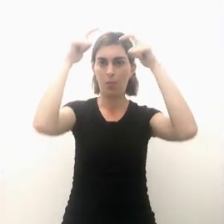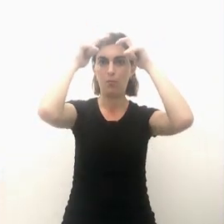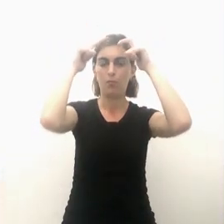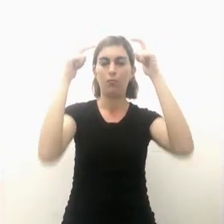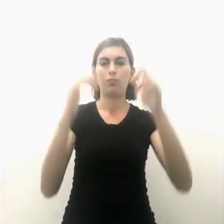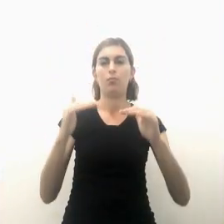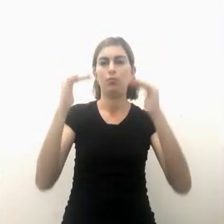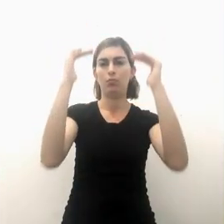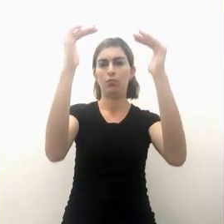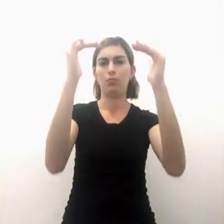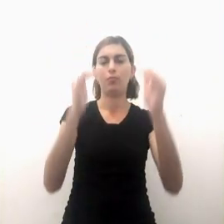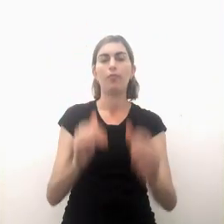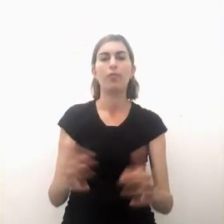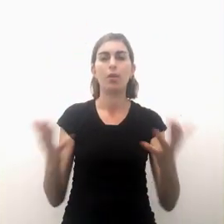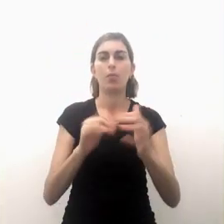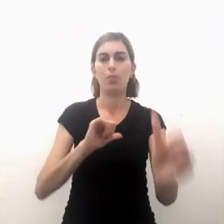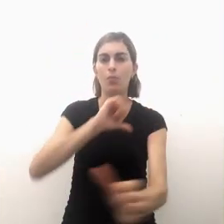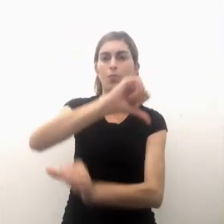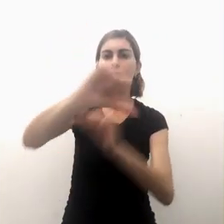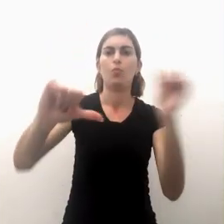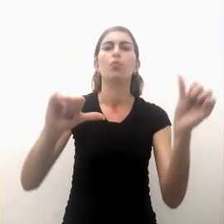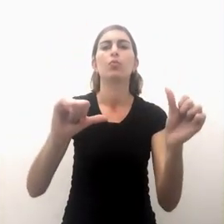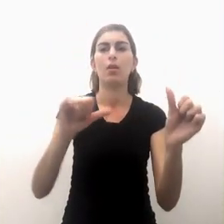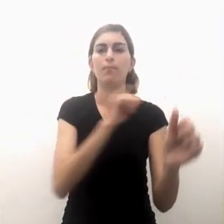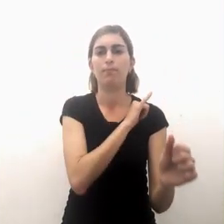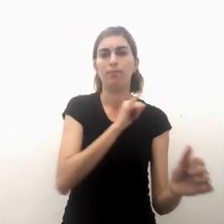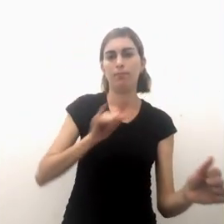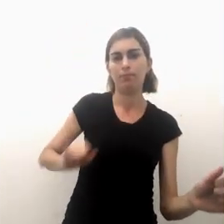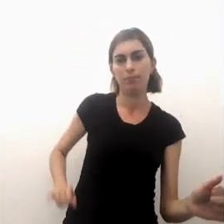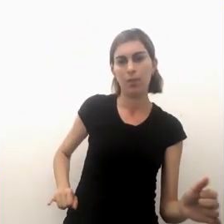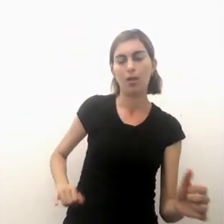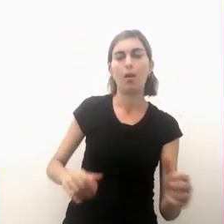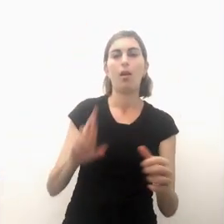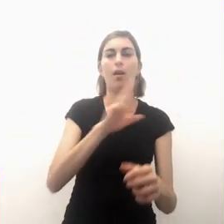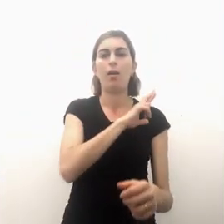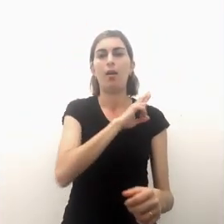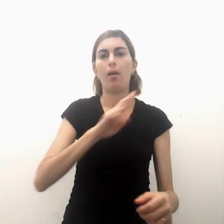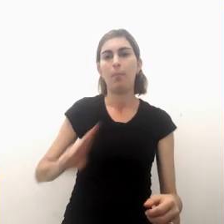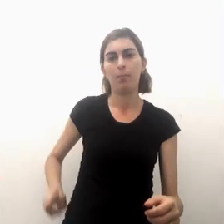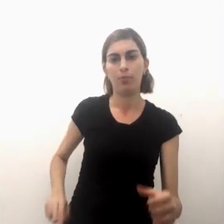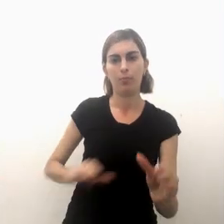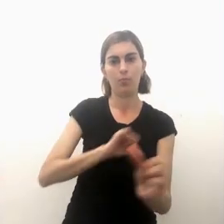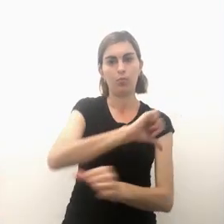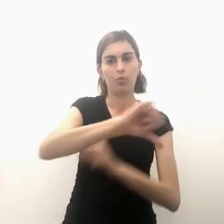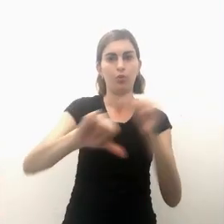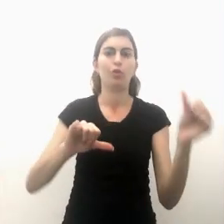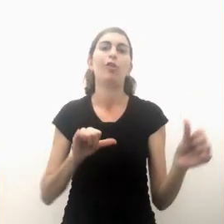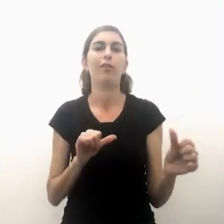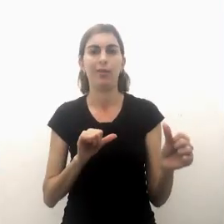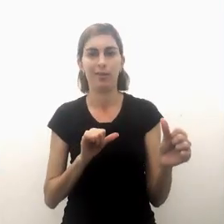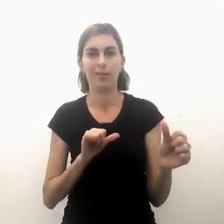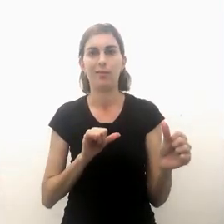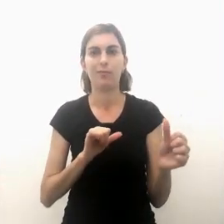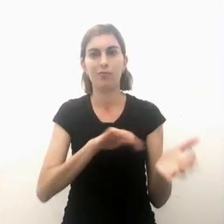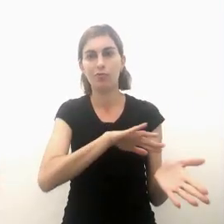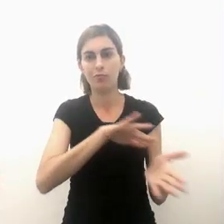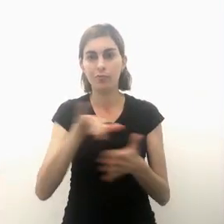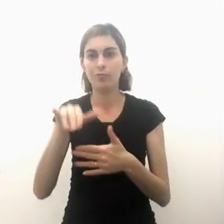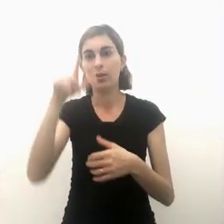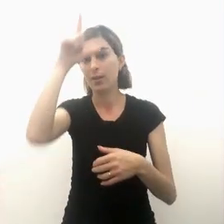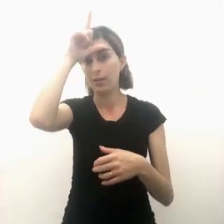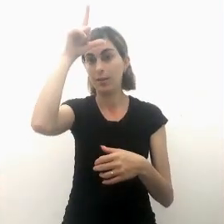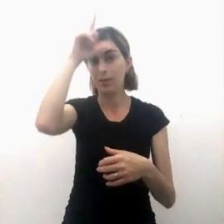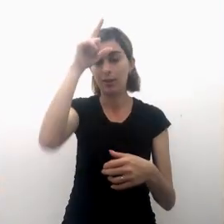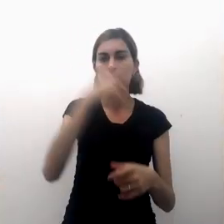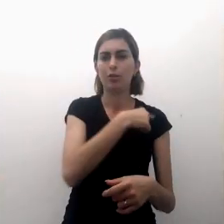se tinha na China e vai agora transformar esse sistema imperialista numa república, Tá? Então, esse grande